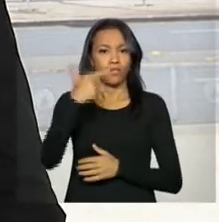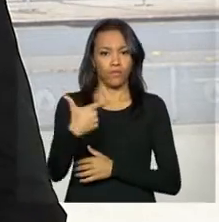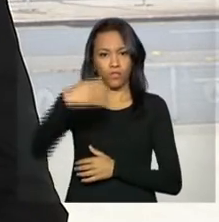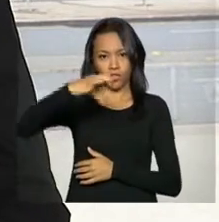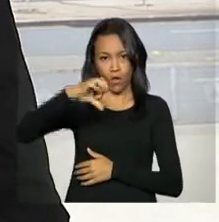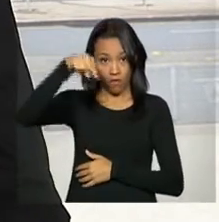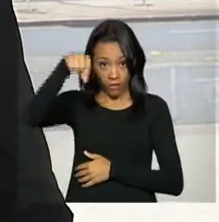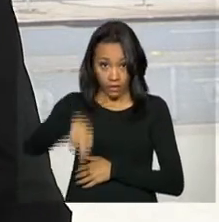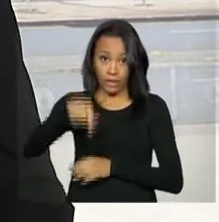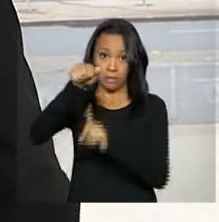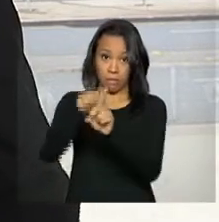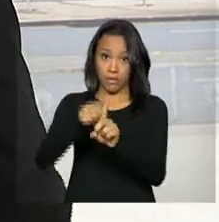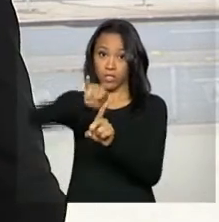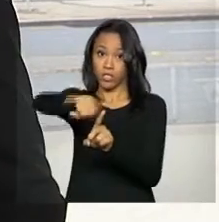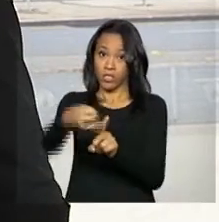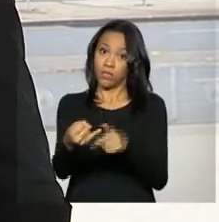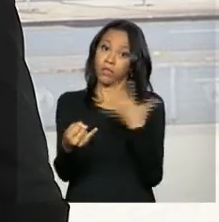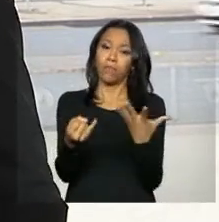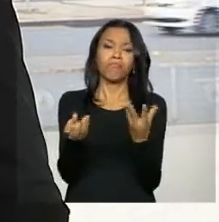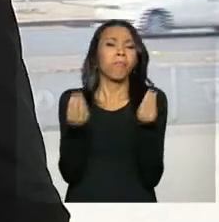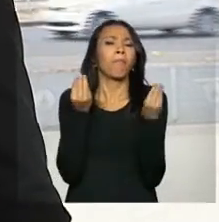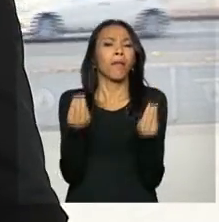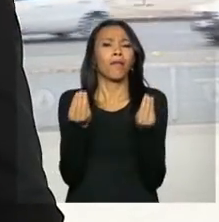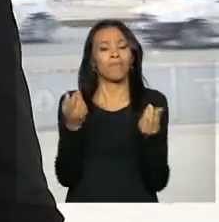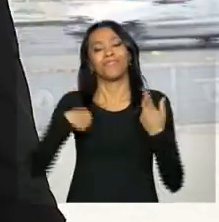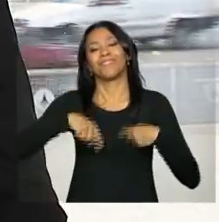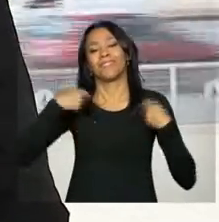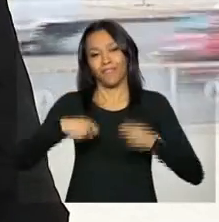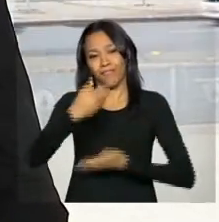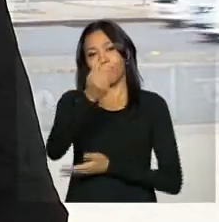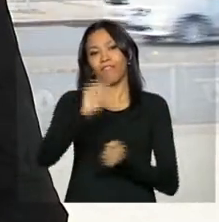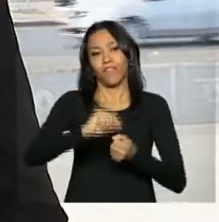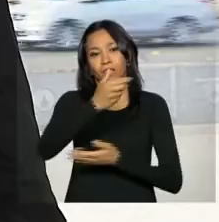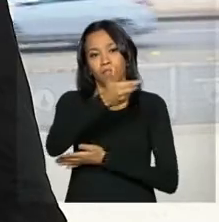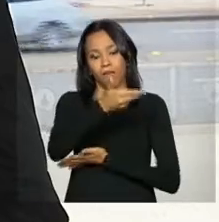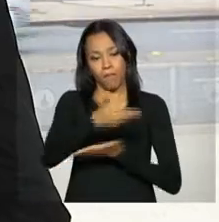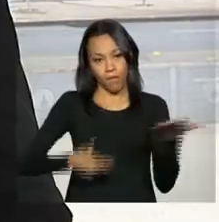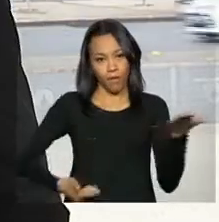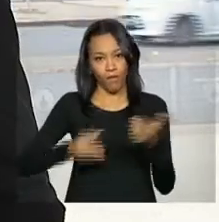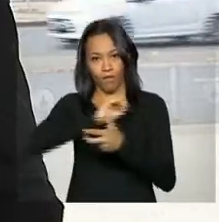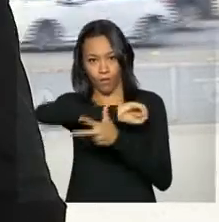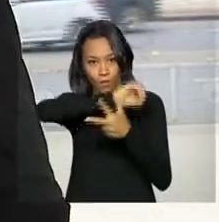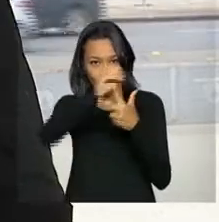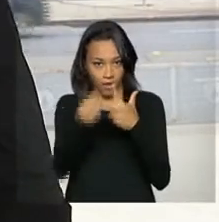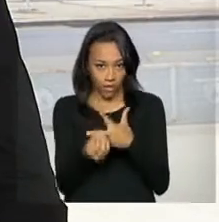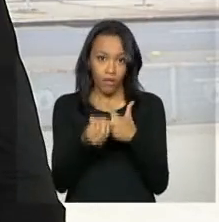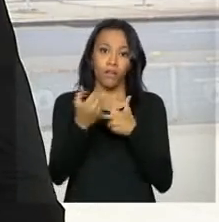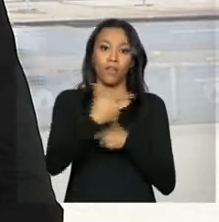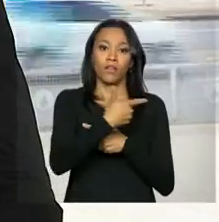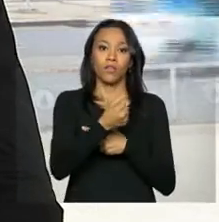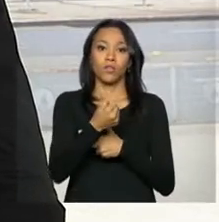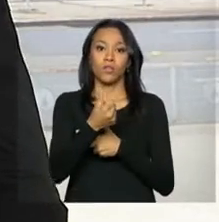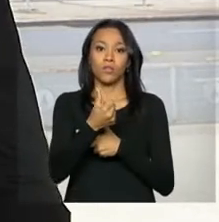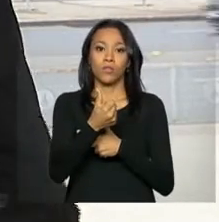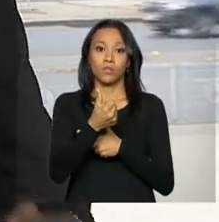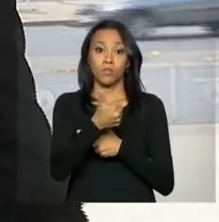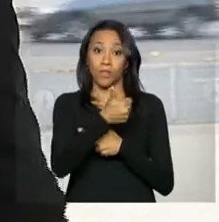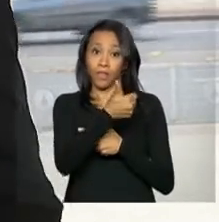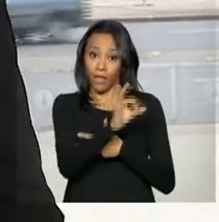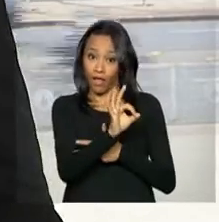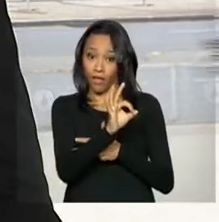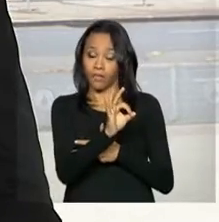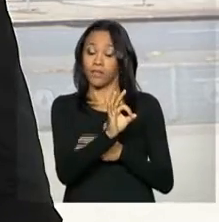mês para isso o estudante precisa ter participado do enem a partir da edição de 2010 o